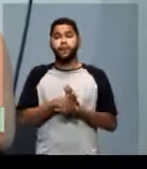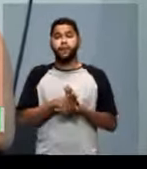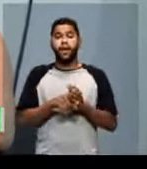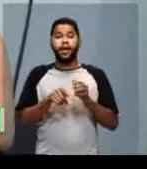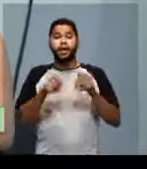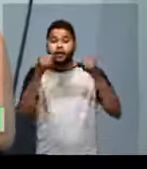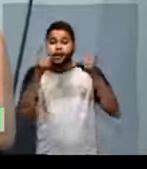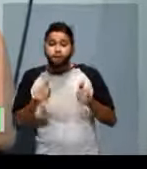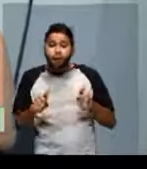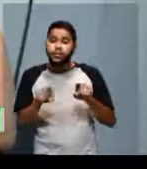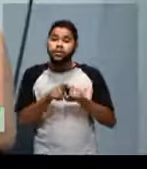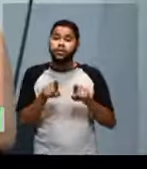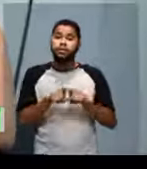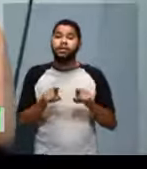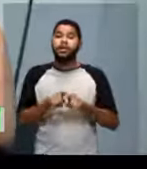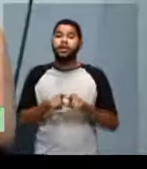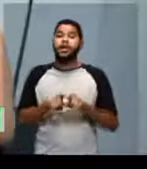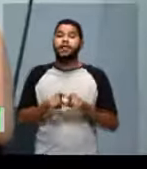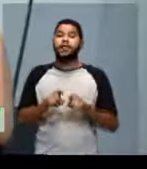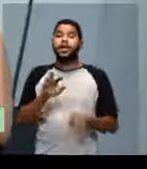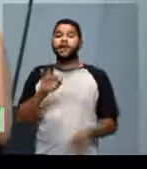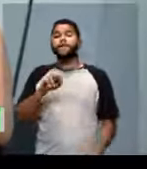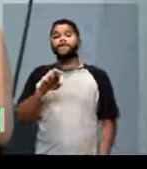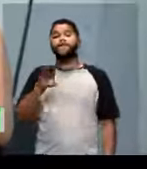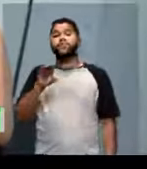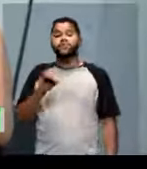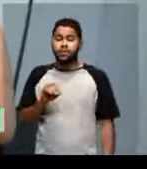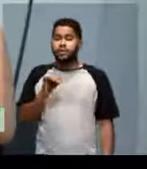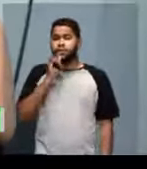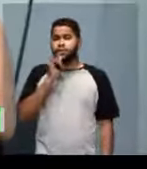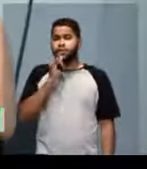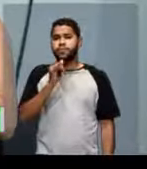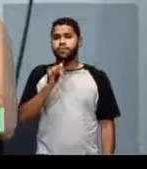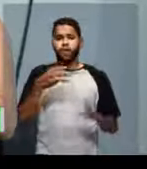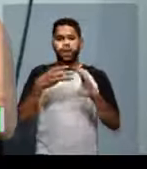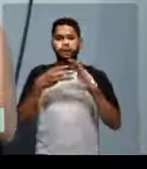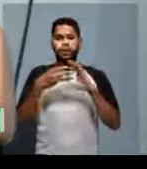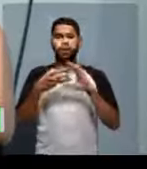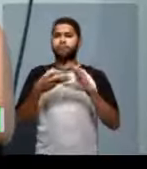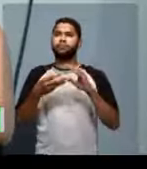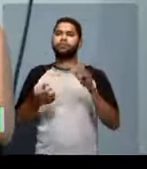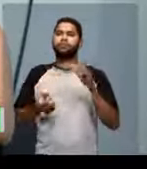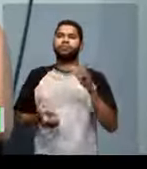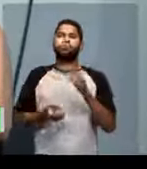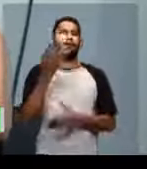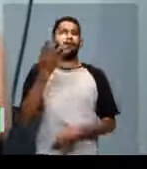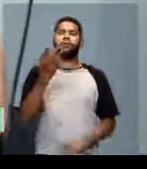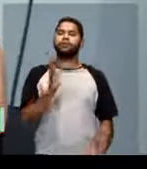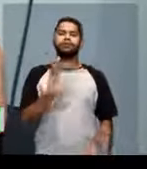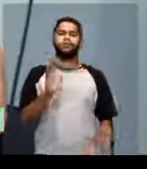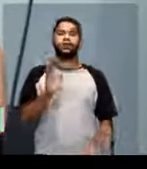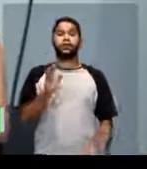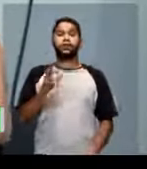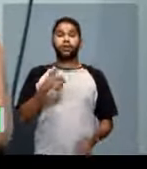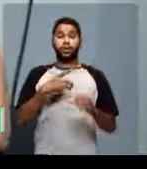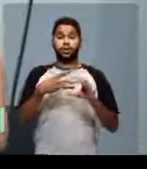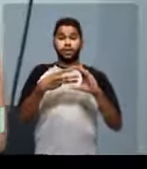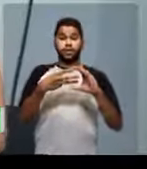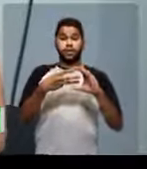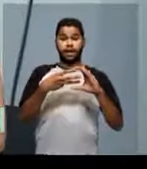da função. E também, uma célula, ela não surge do nada, né? Um organismo ele tem que surgir de uma outra